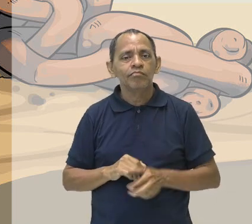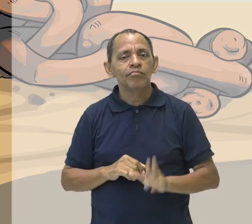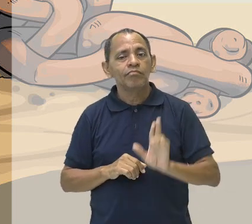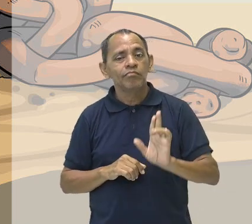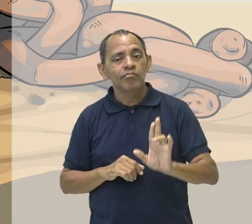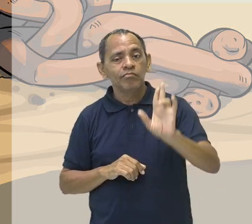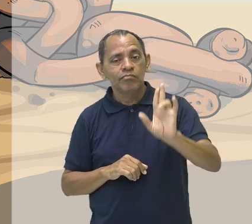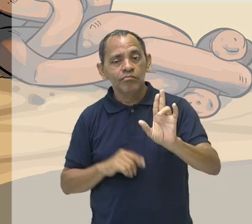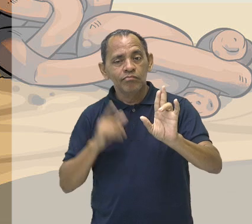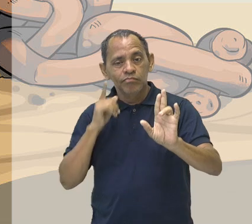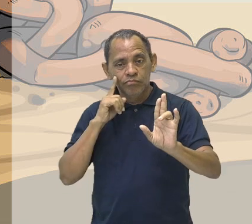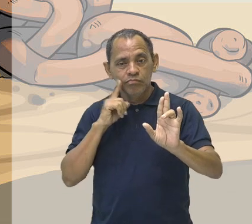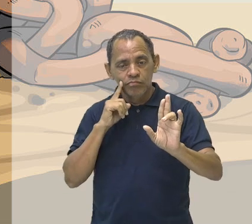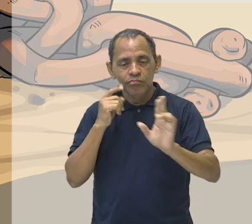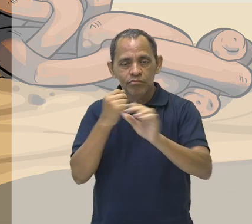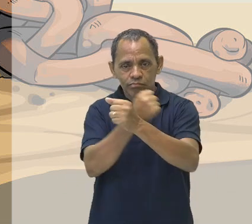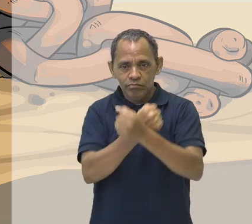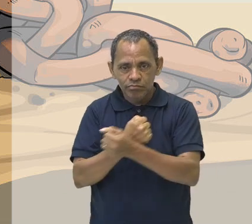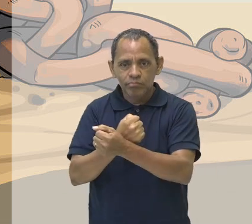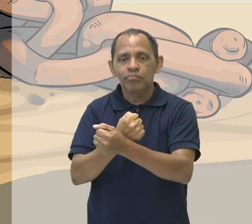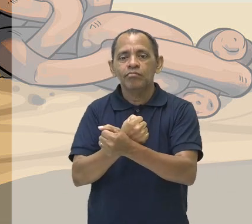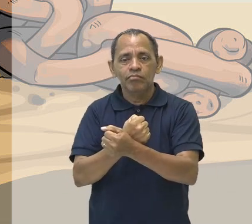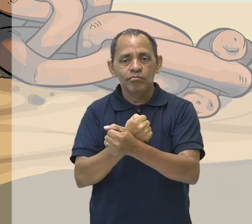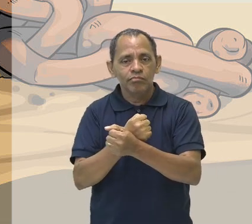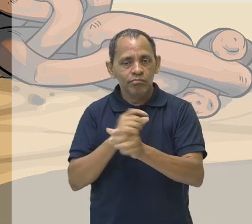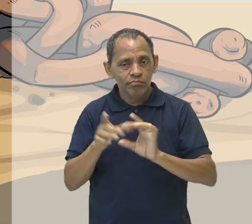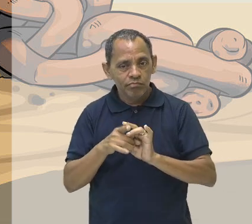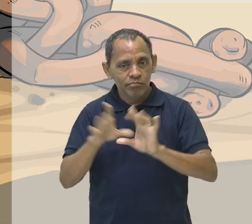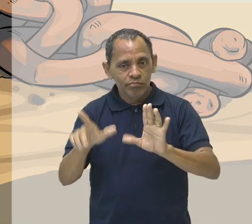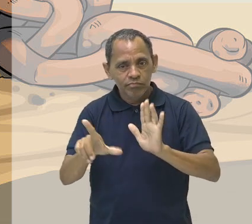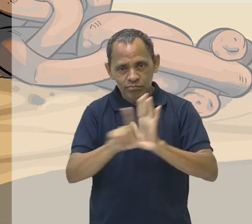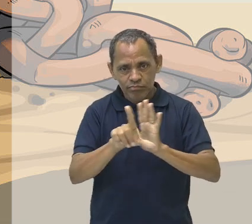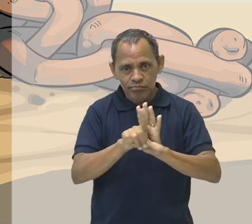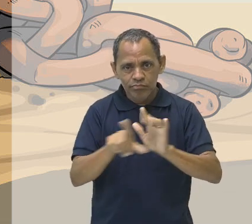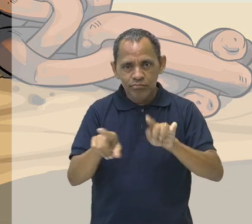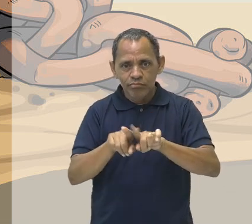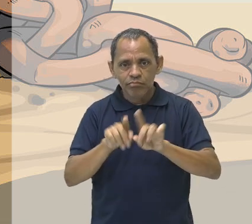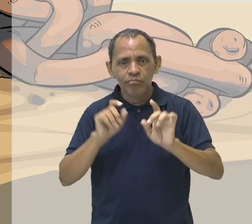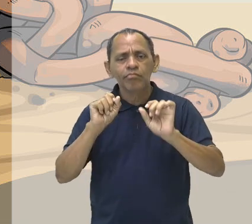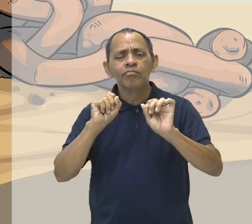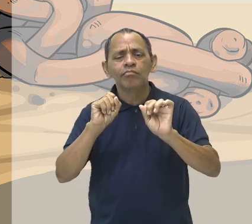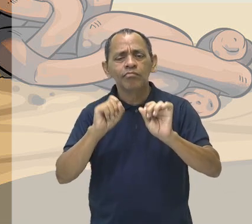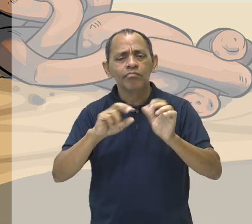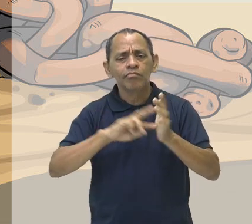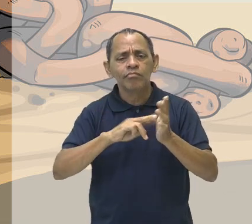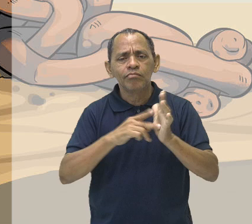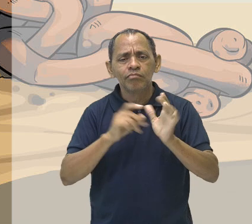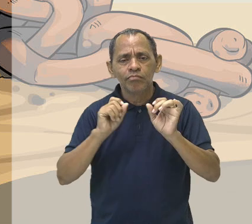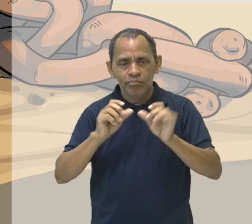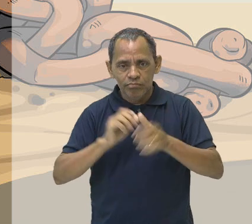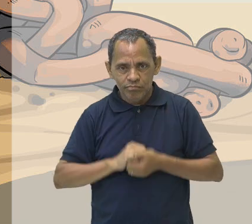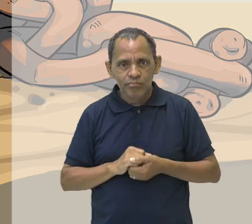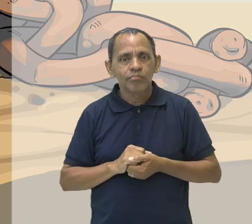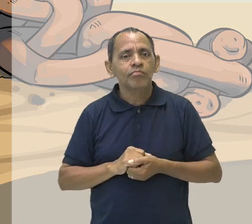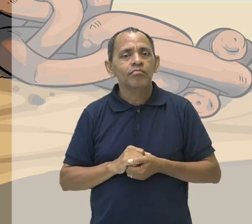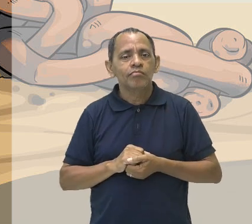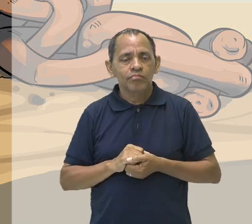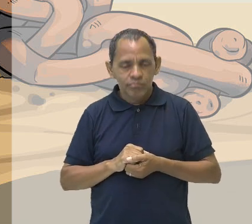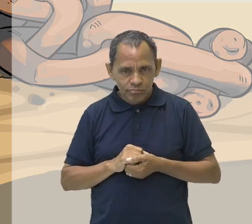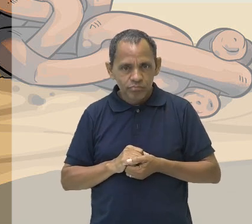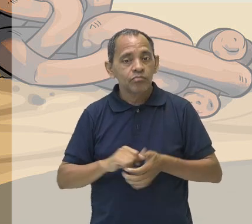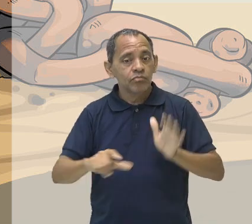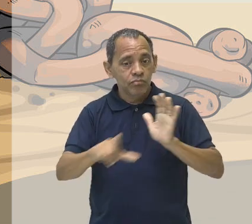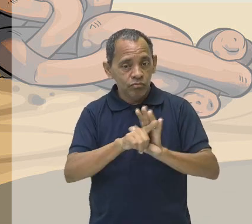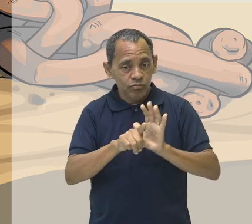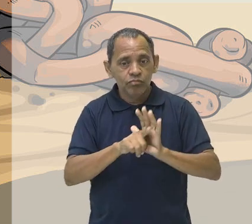leis abolicionistas. Mas, de fato, o que são essas leis abolicionistas? São as leis que vão fomentar este processo